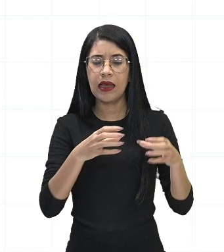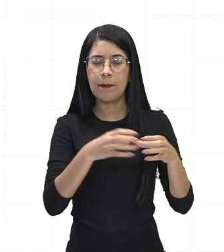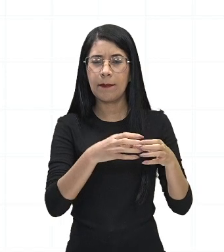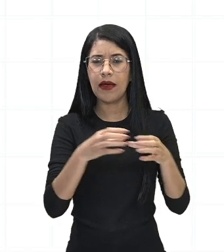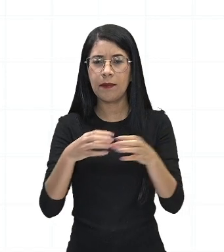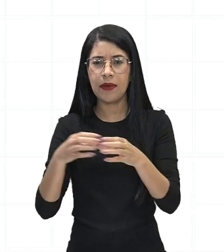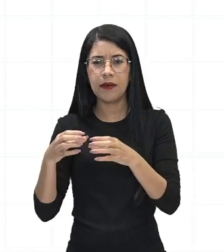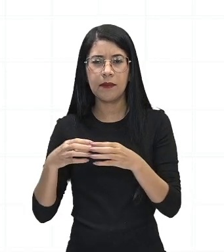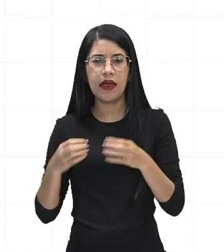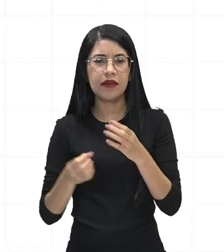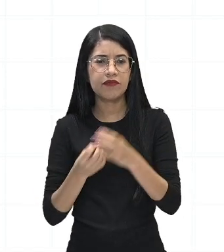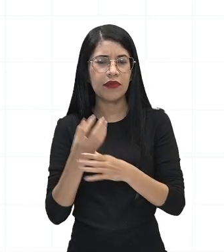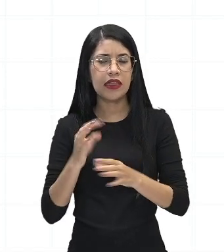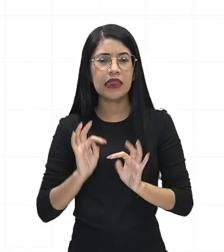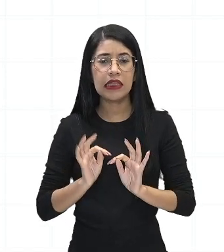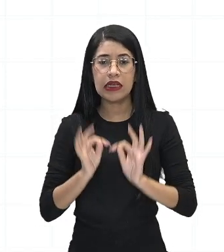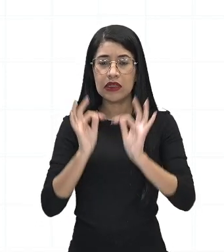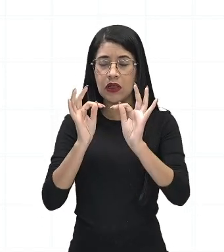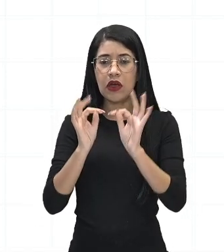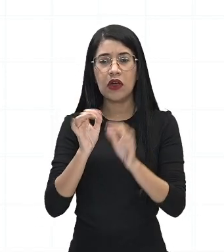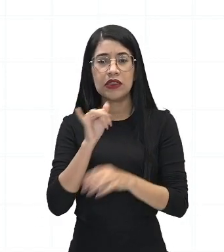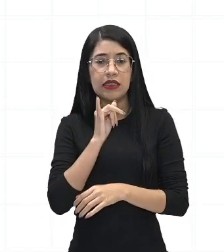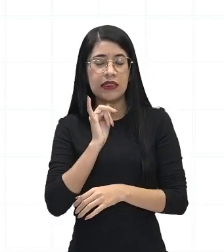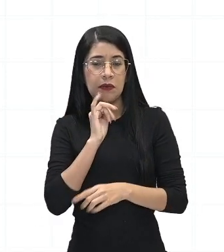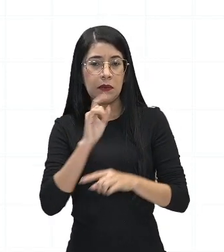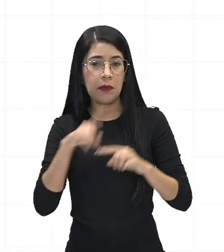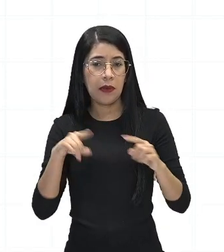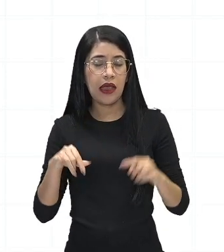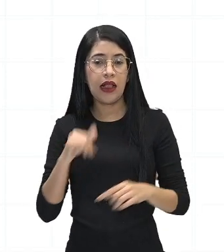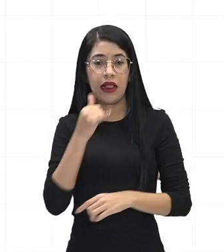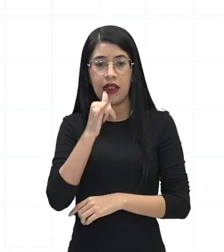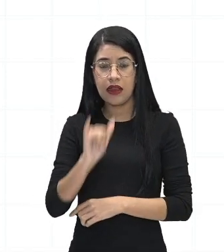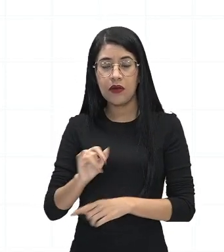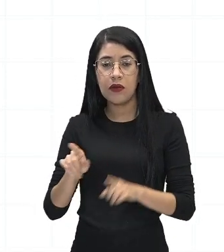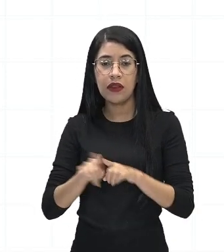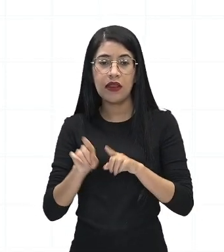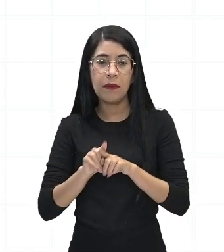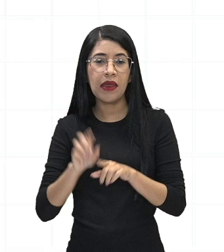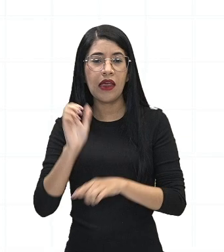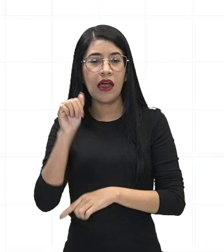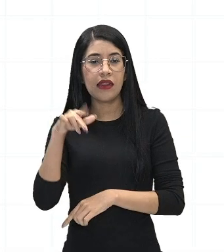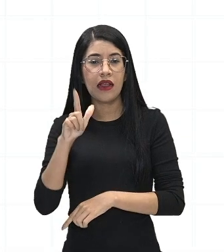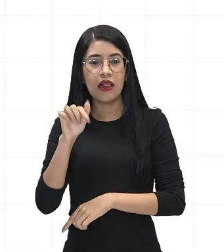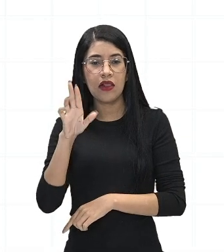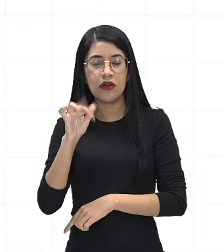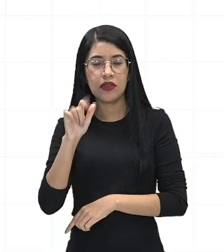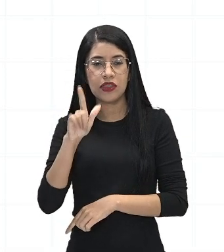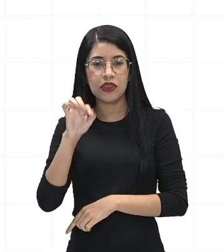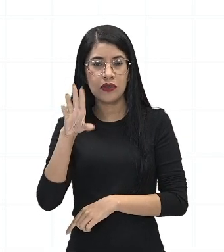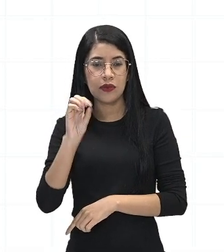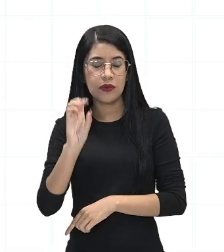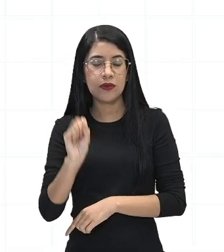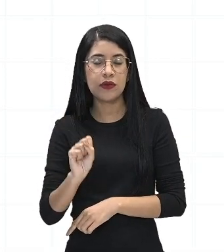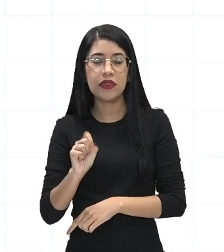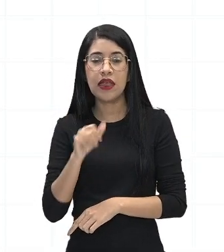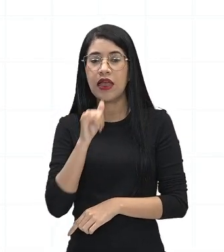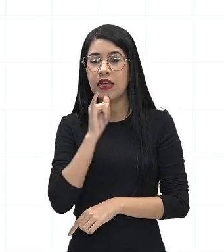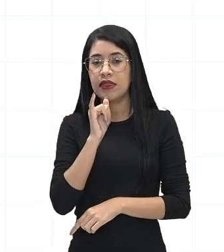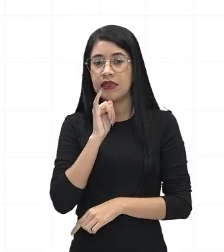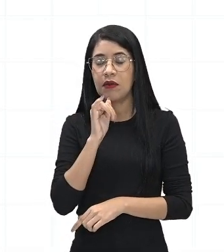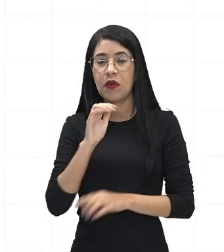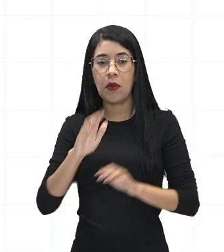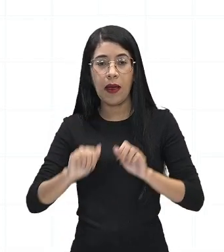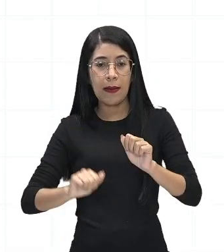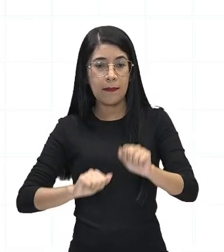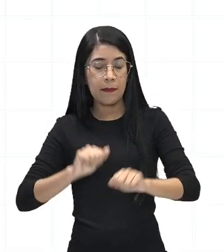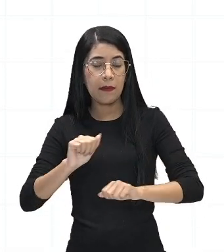origens tecnológicas, como componentes eletrônicos e componentes analógicos. Como exemplo, a gente deu aí a bicicleta, mas a